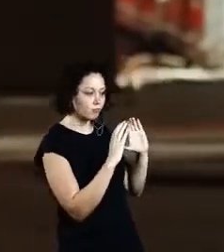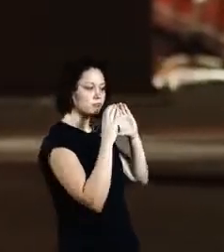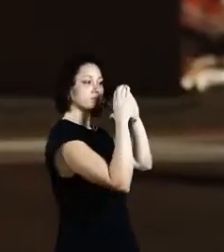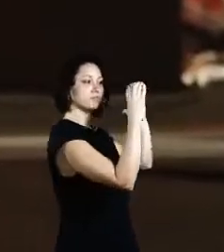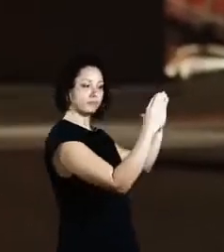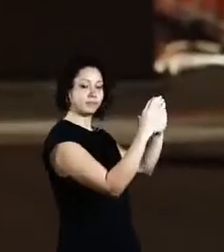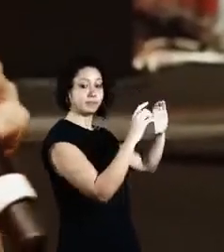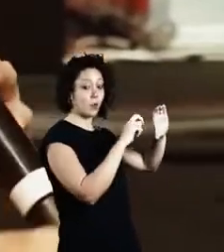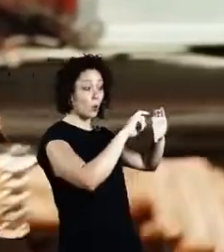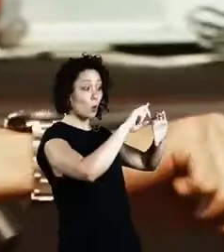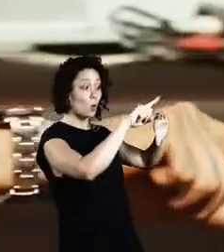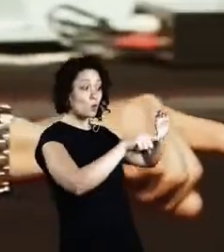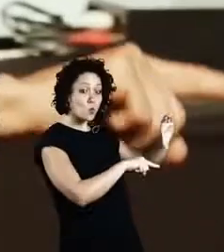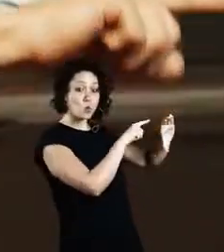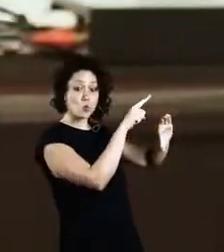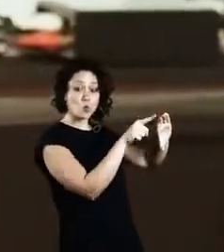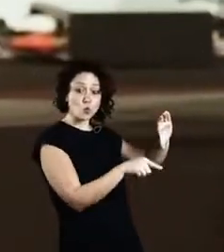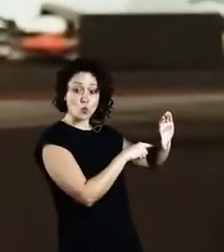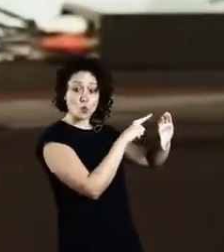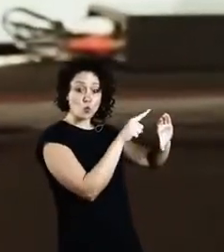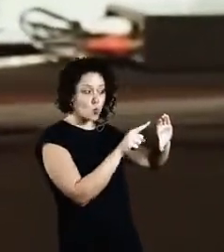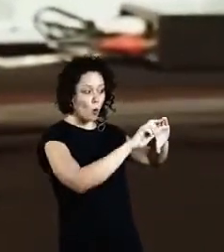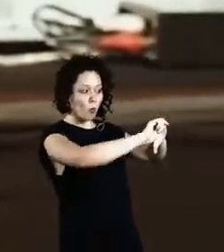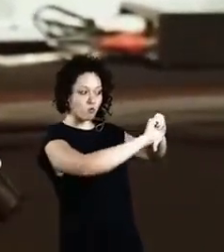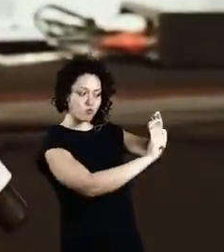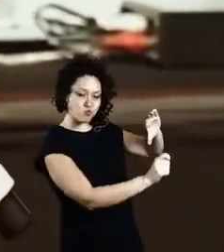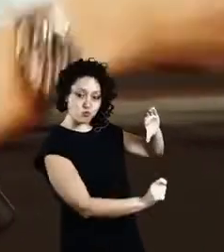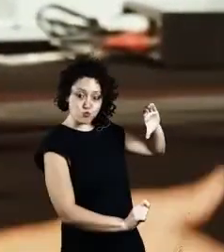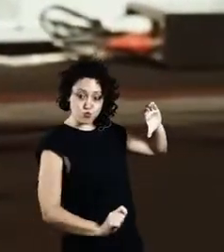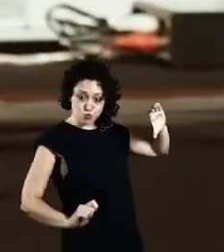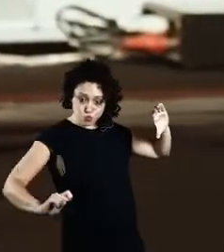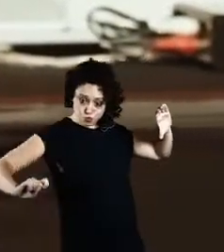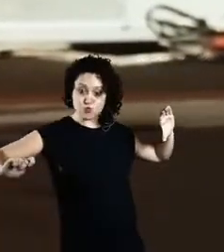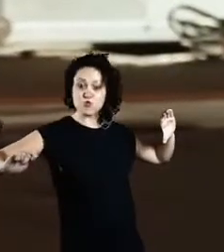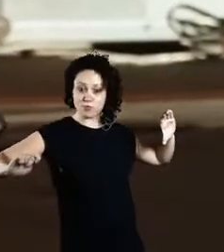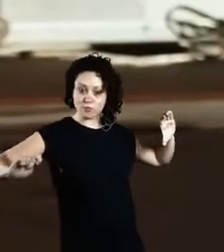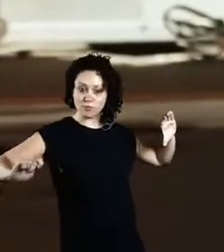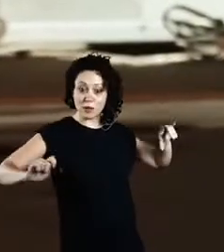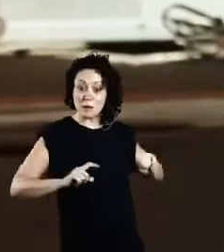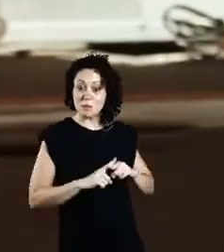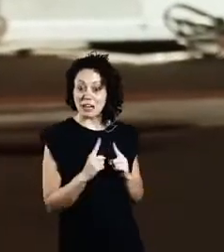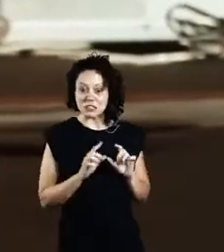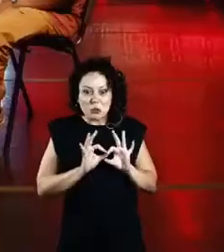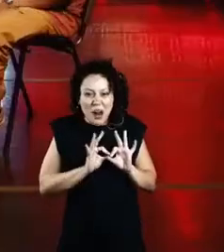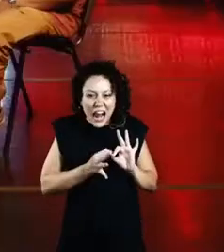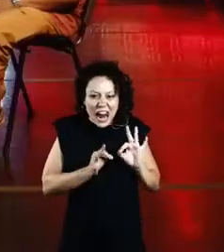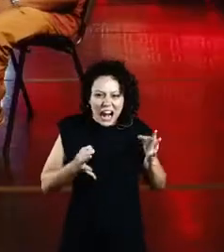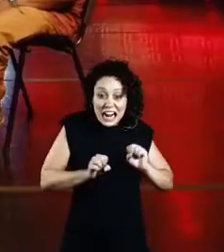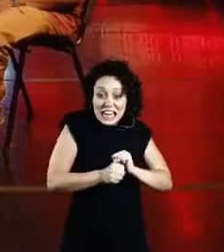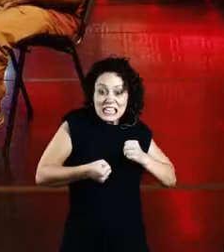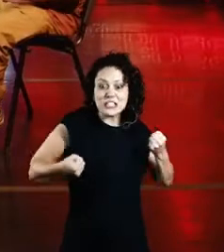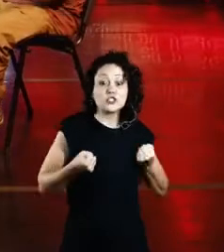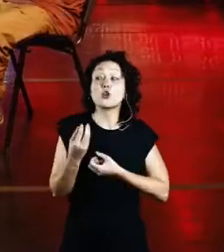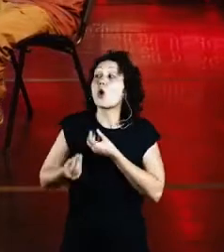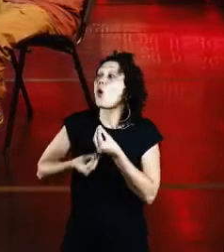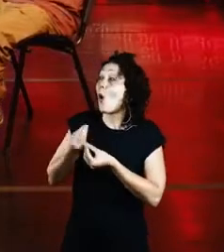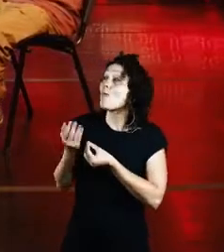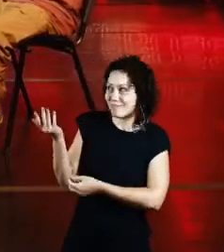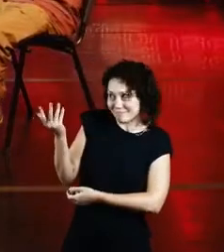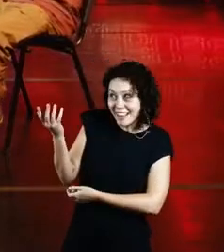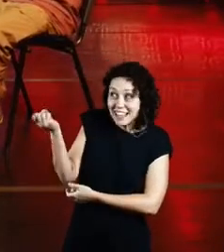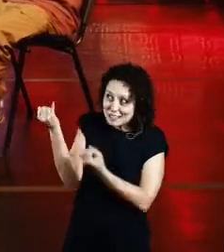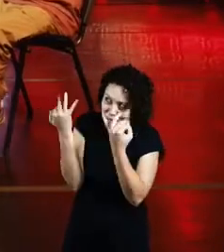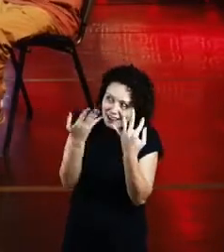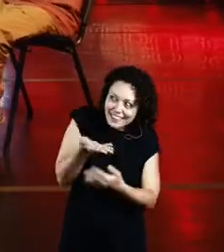ele ficava... Maior. Aí os maiores ainda. Fala aí, Cri, como é que ficava. Tava rolando